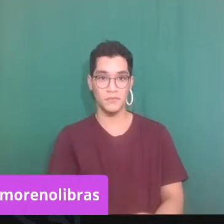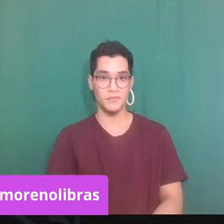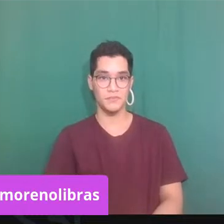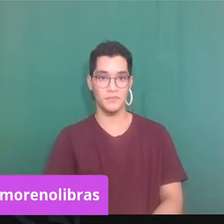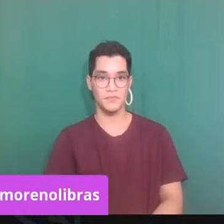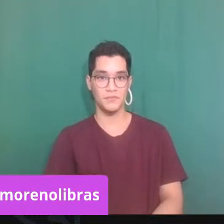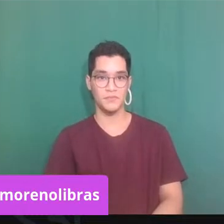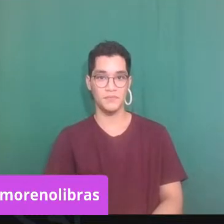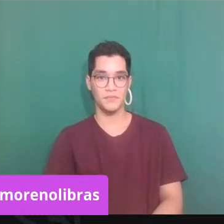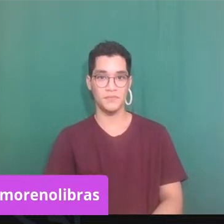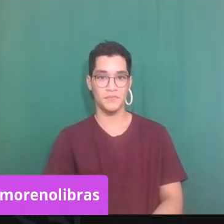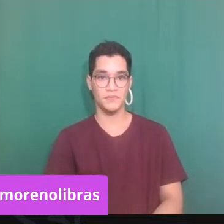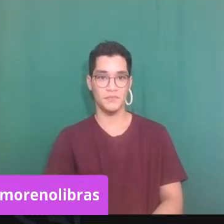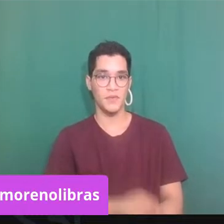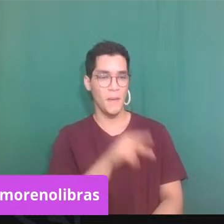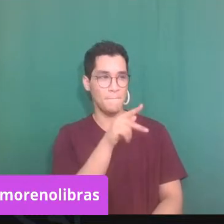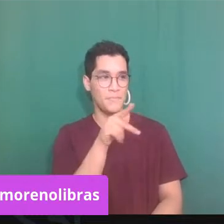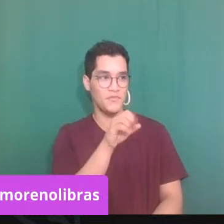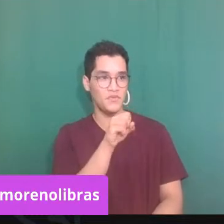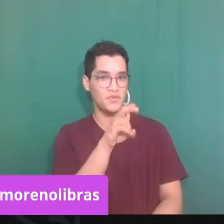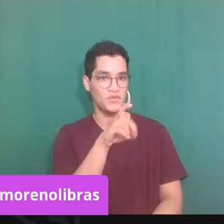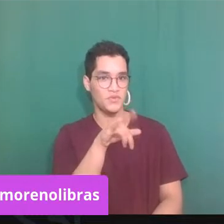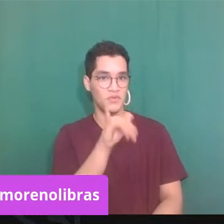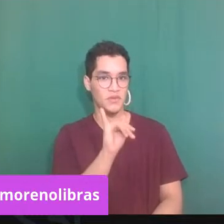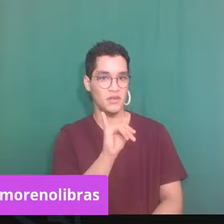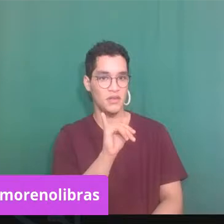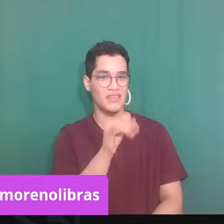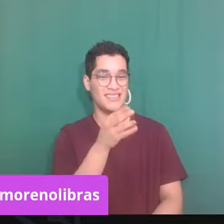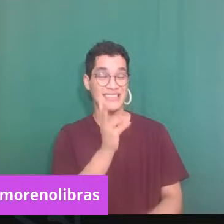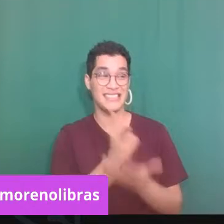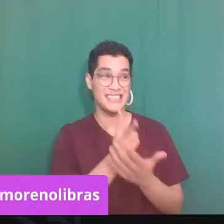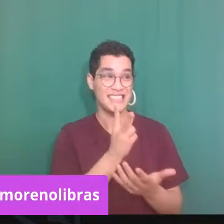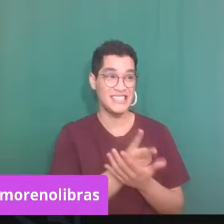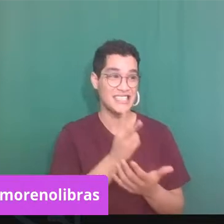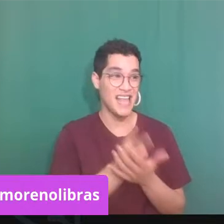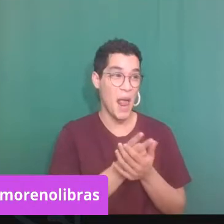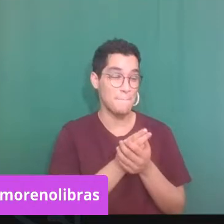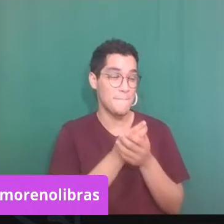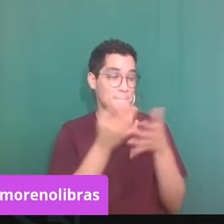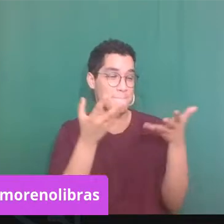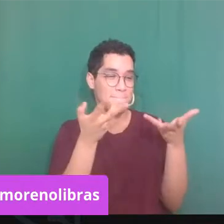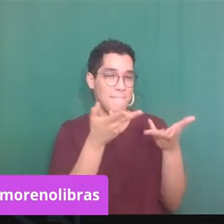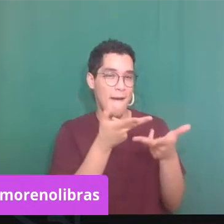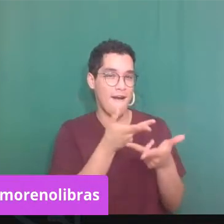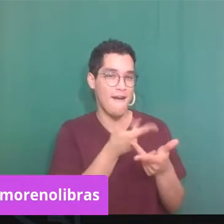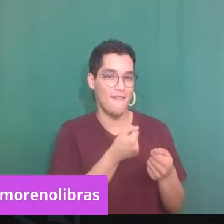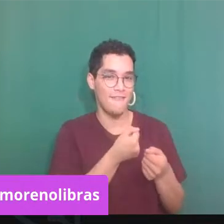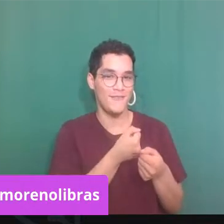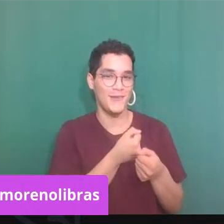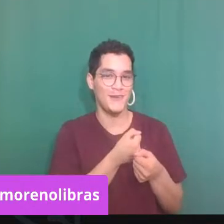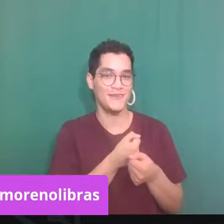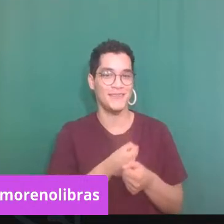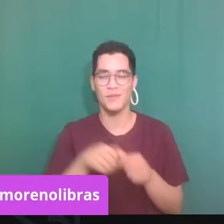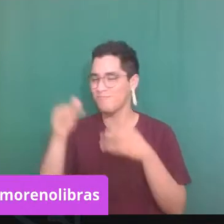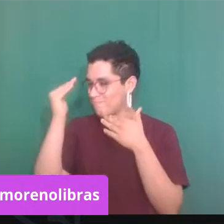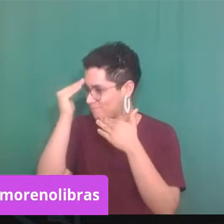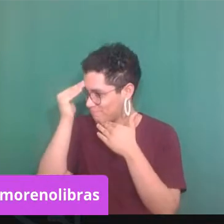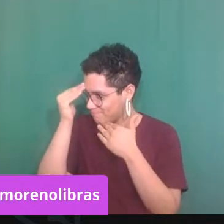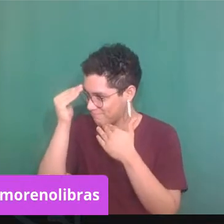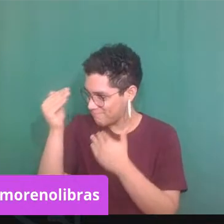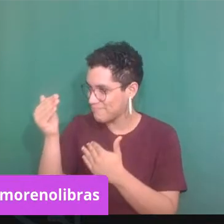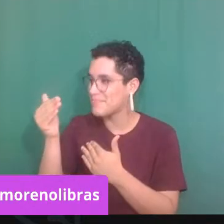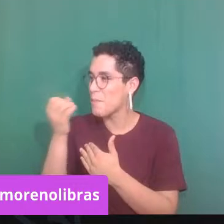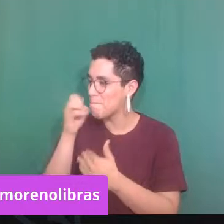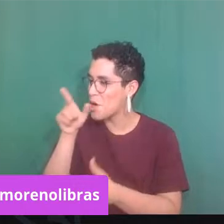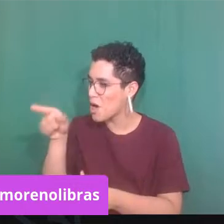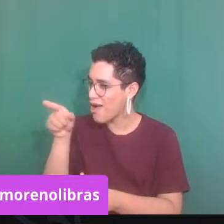Ananias Agostinho, professora Sueli, sempre brilhando em suas falas, parabéns. Obrigada, Ananias. Bom te ver por